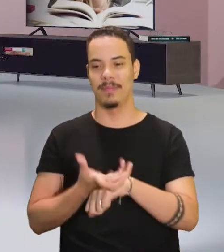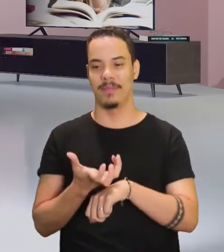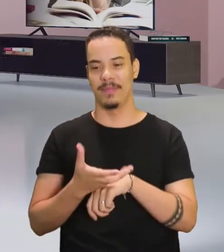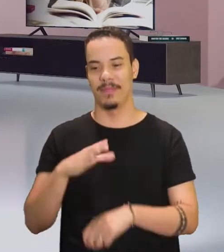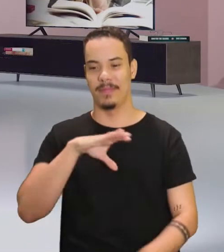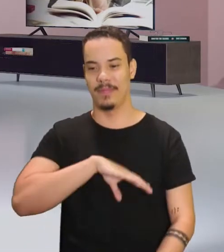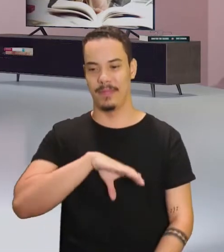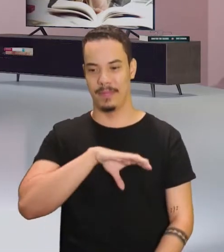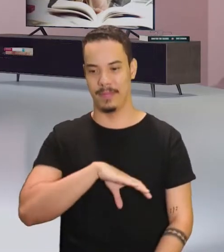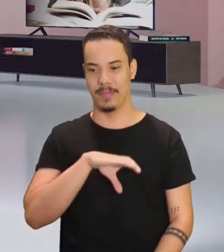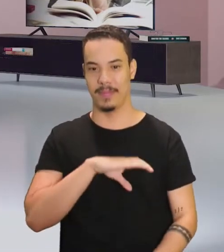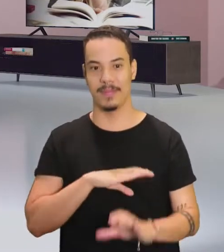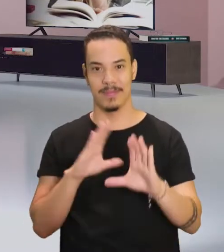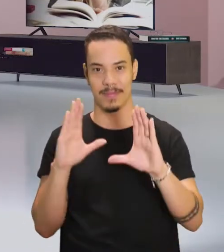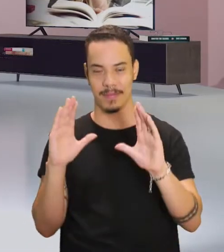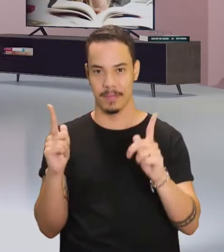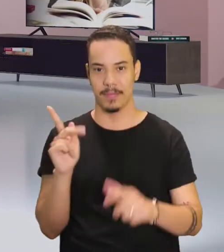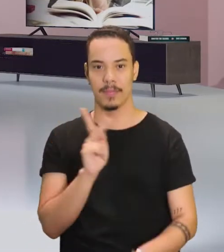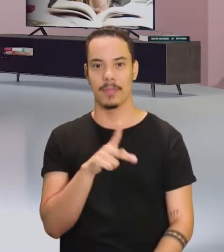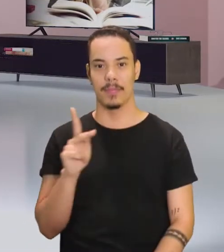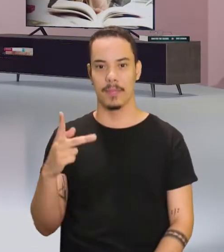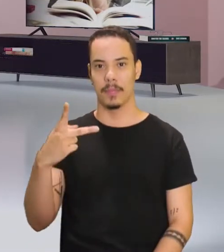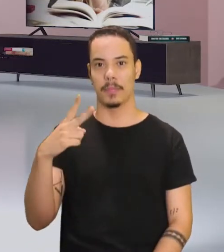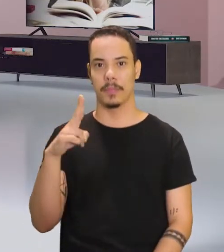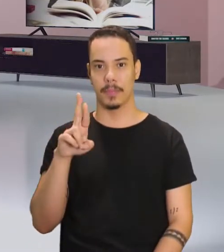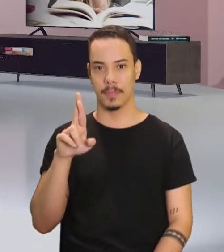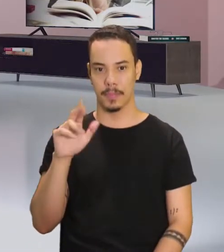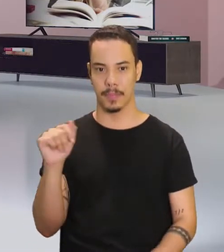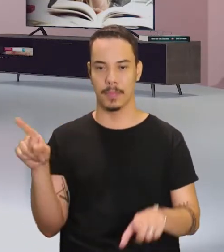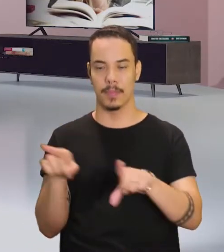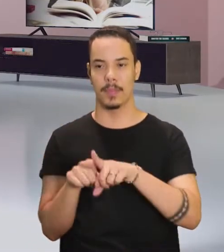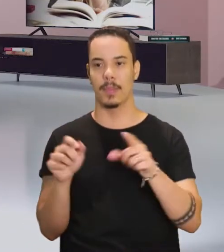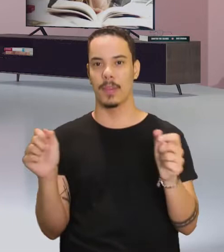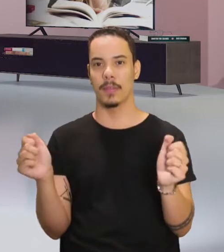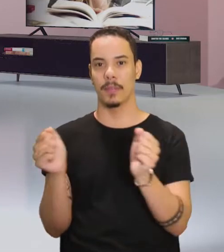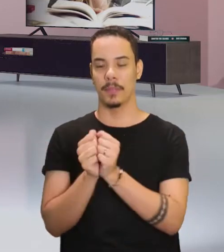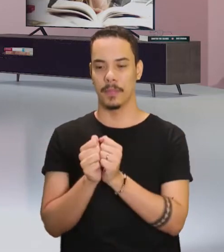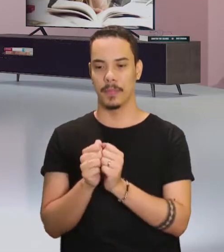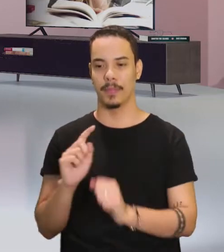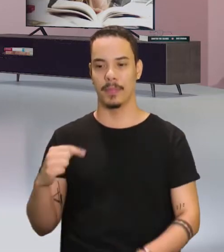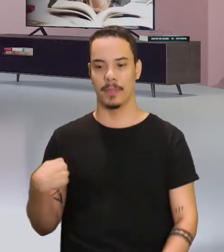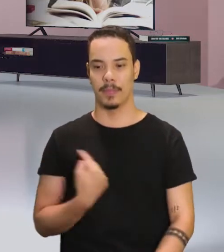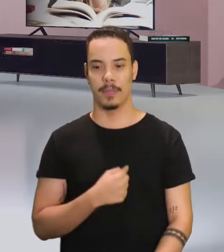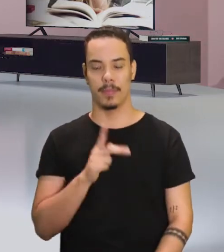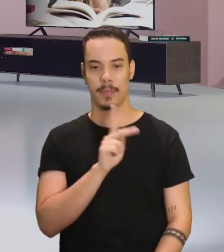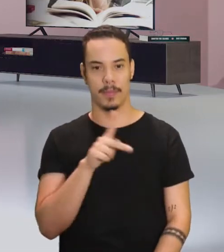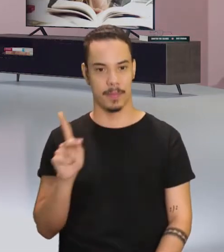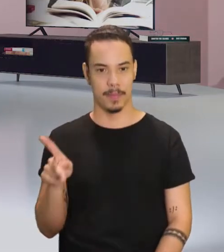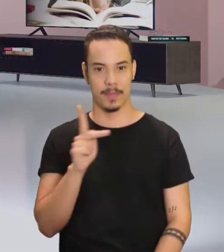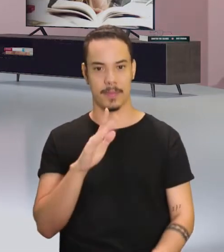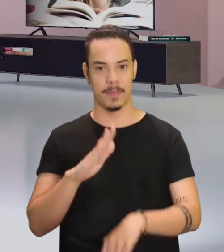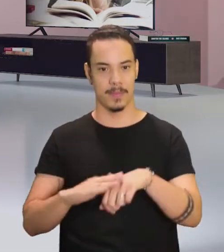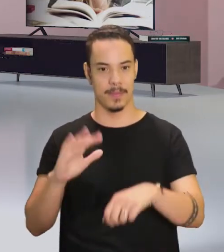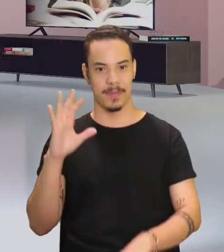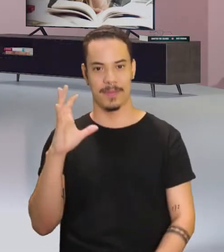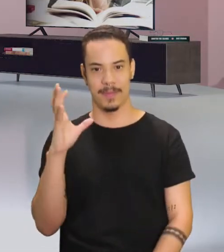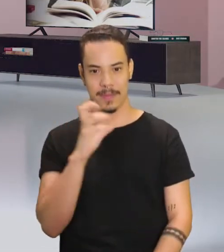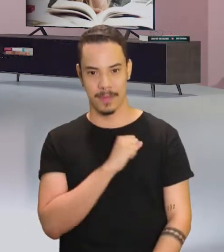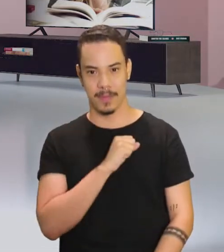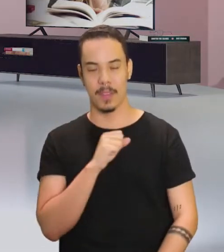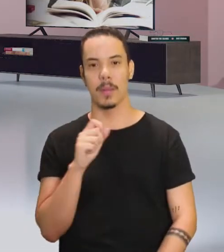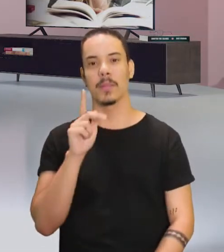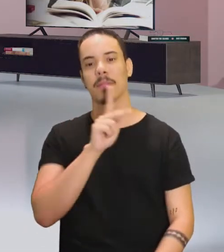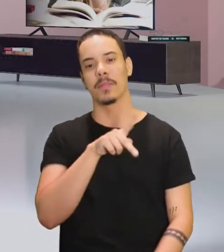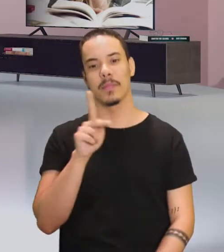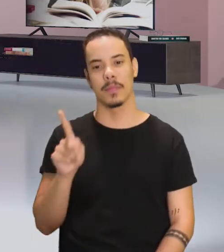É claro, né? Comigo, professora Pura Moreno, na companhia da nossa amadinha. Exatamente, professora Márcia